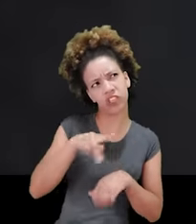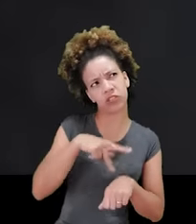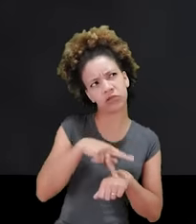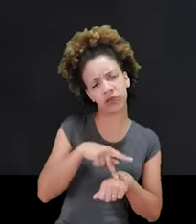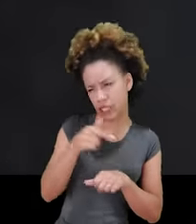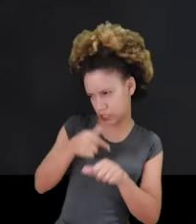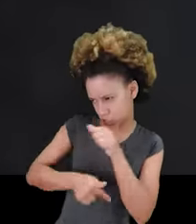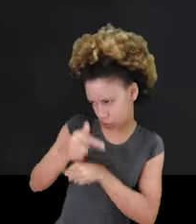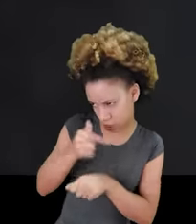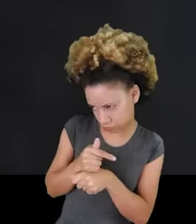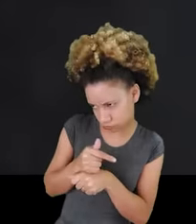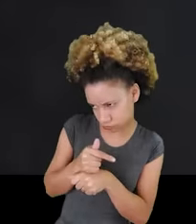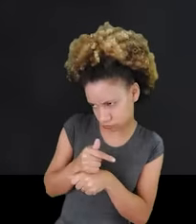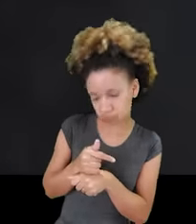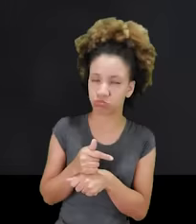falar há 7 anos.